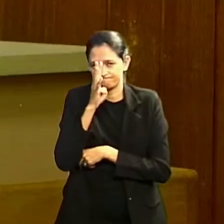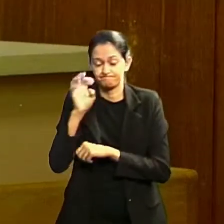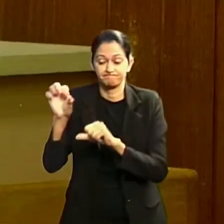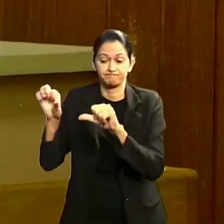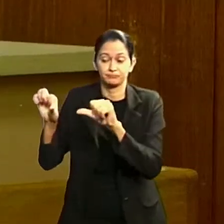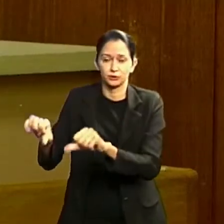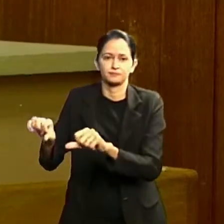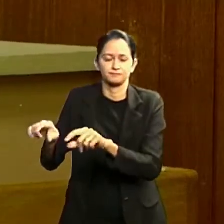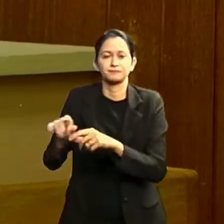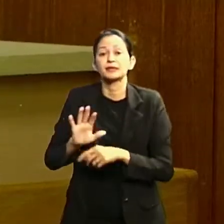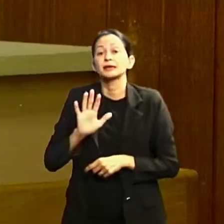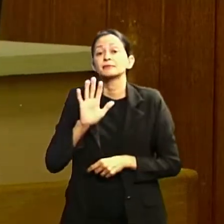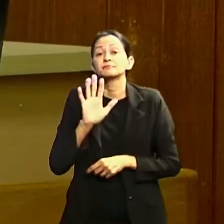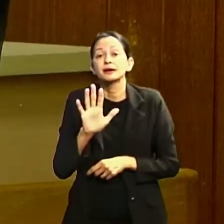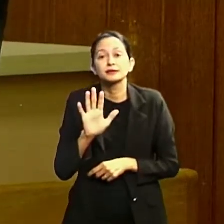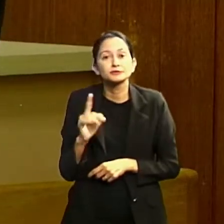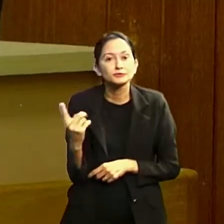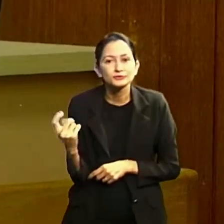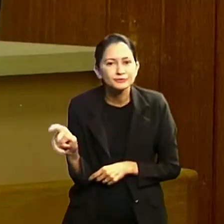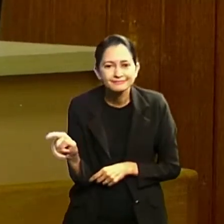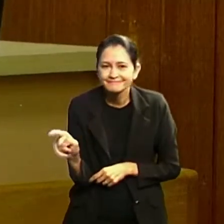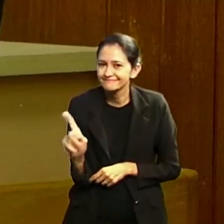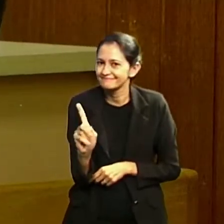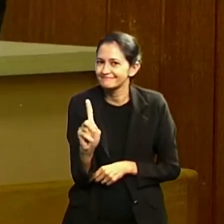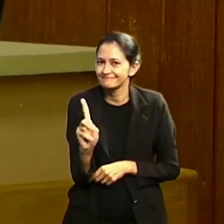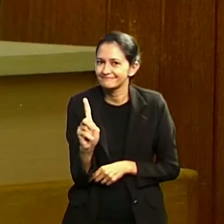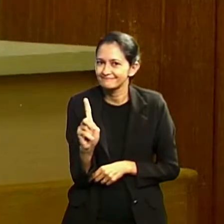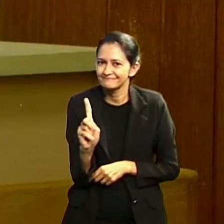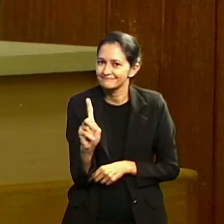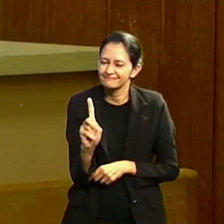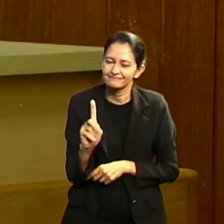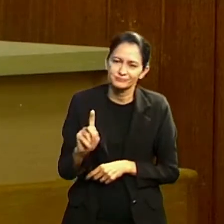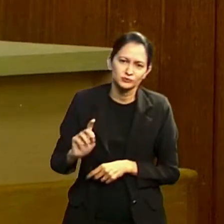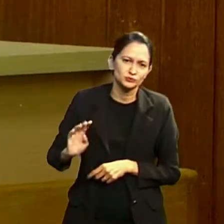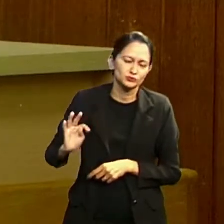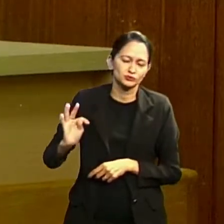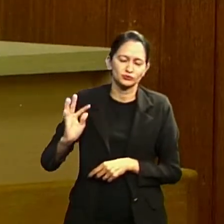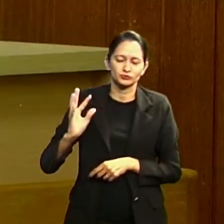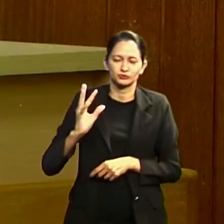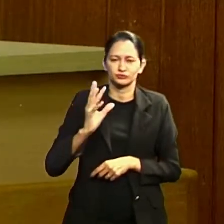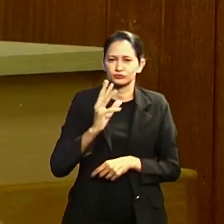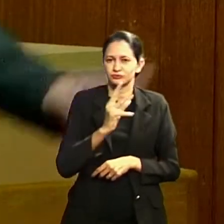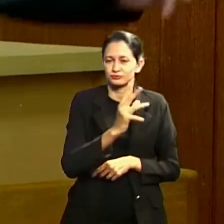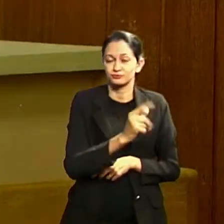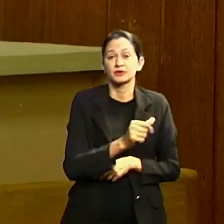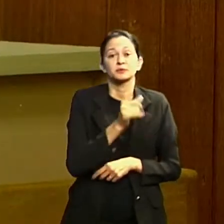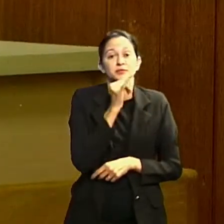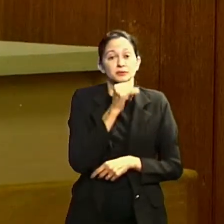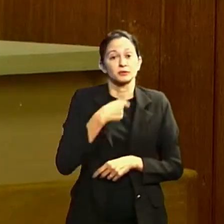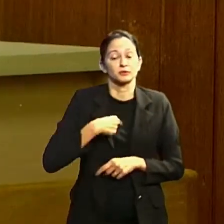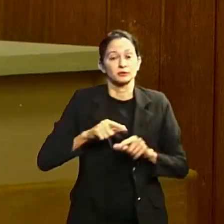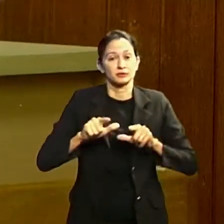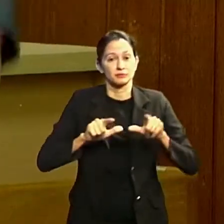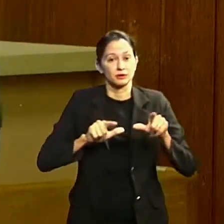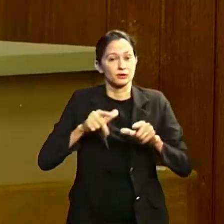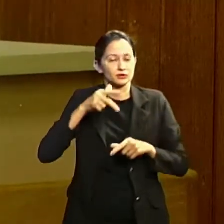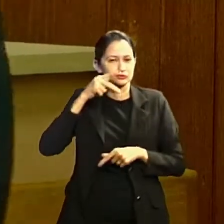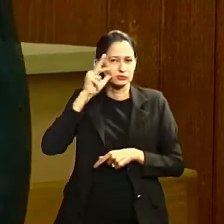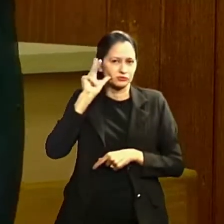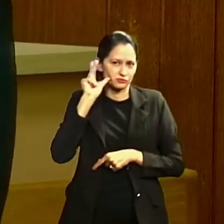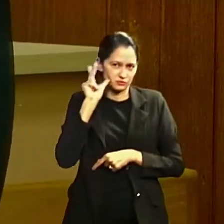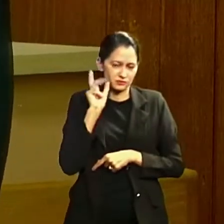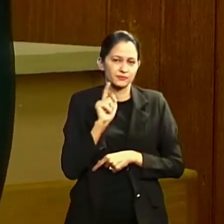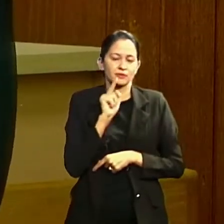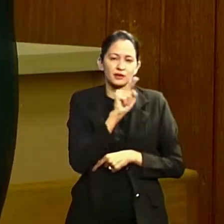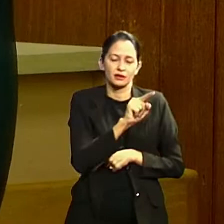senhoras e senhores, que não é só aquela unidade, praticamente todas, a unidade que eu trabalhei anteontem, lá